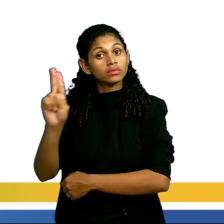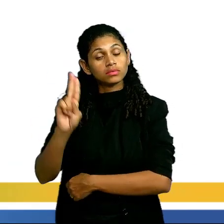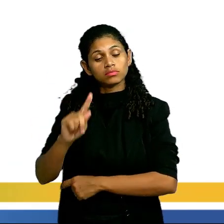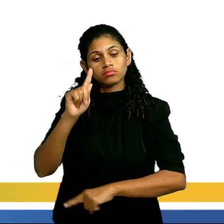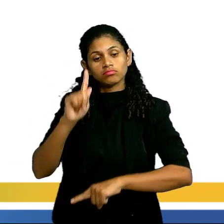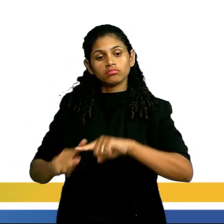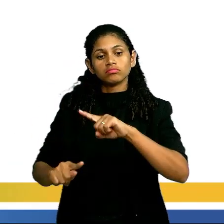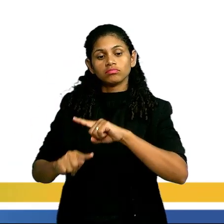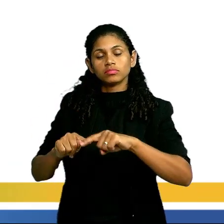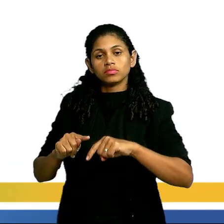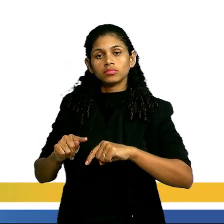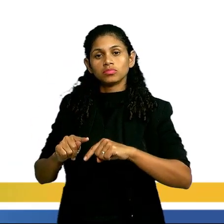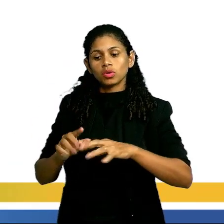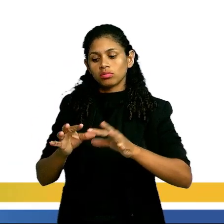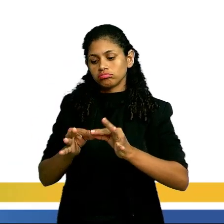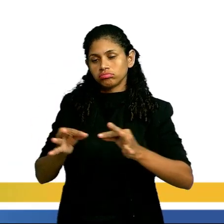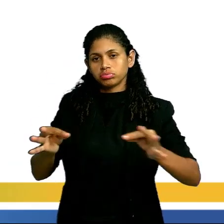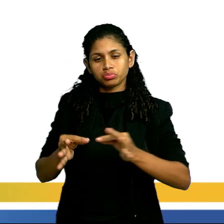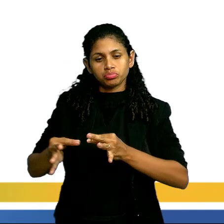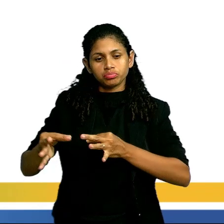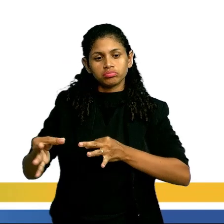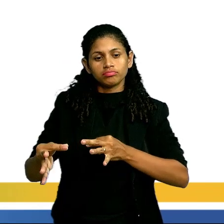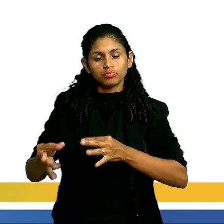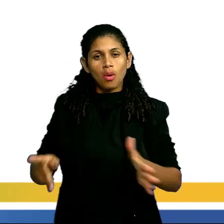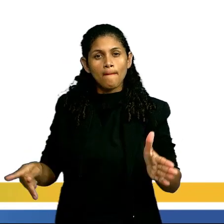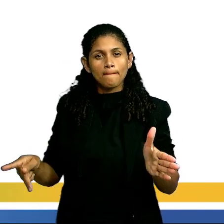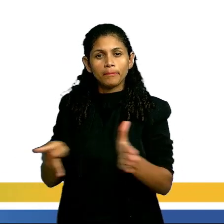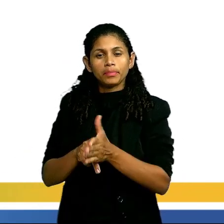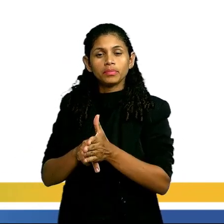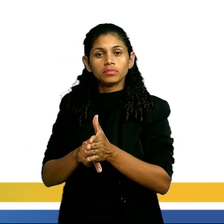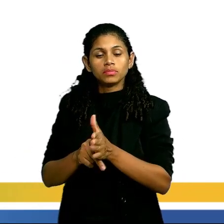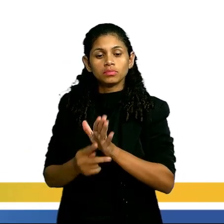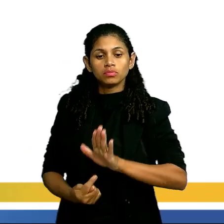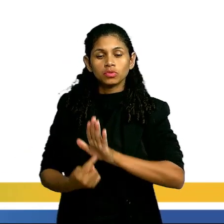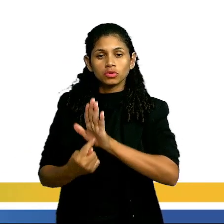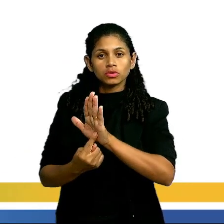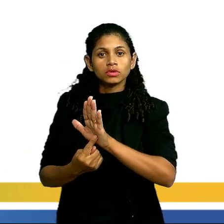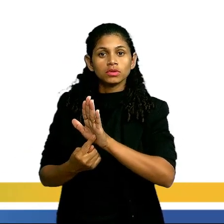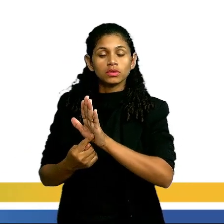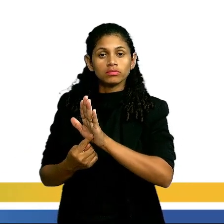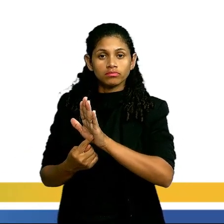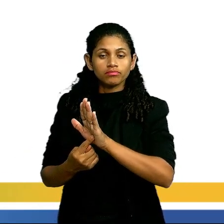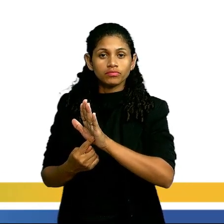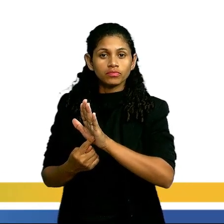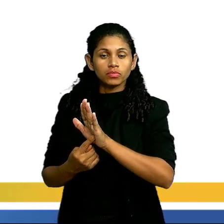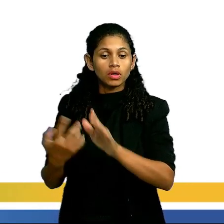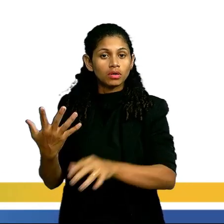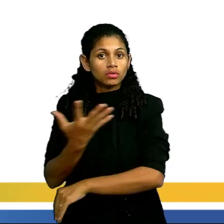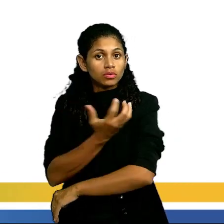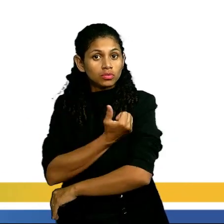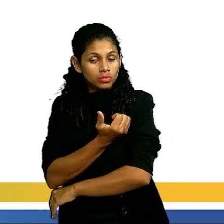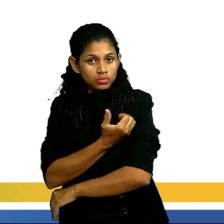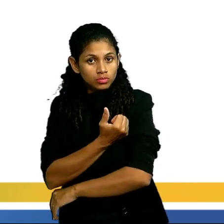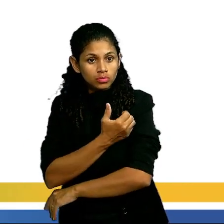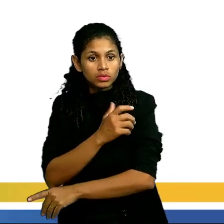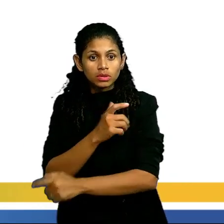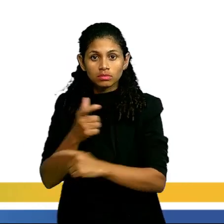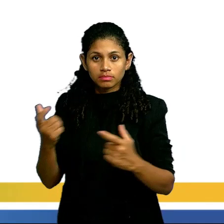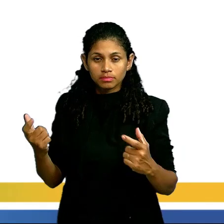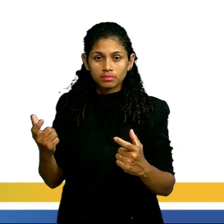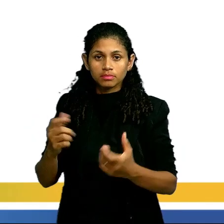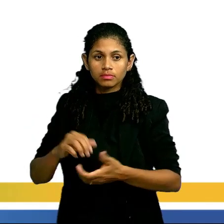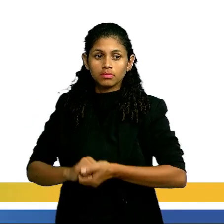Utilizamos os instrumentos de medição para atribuir valores às grandezas.